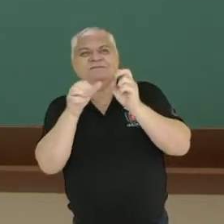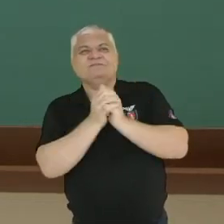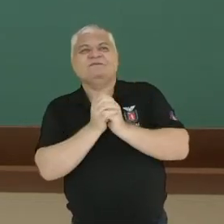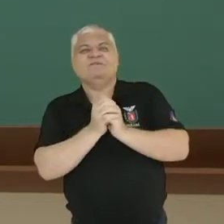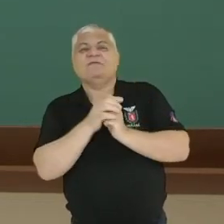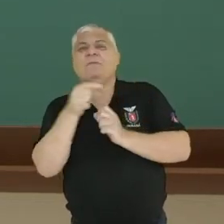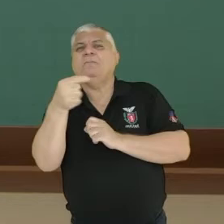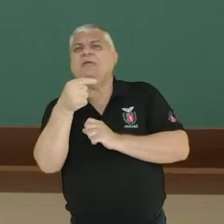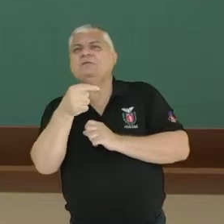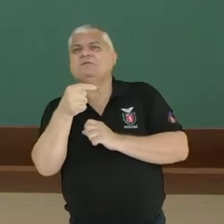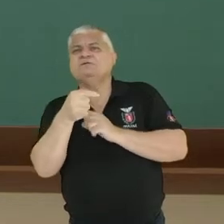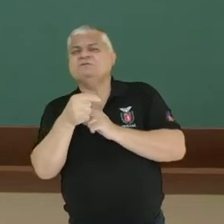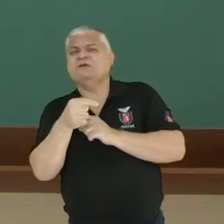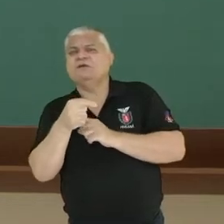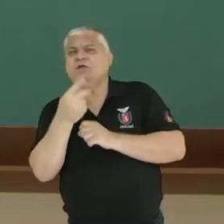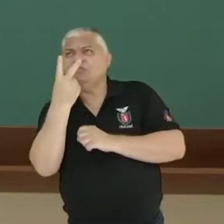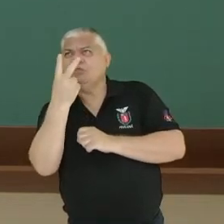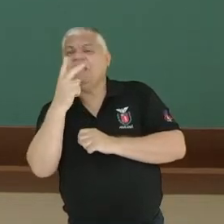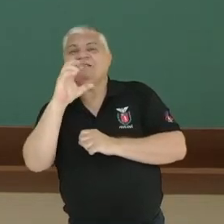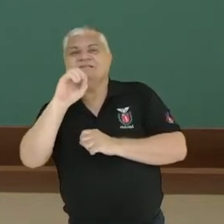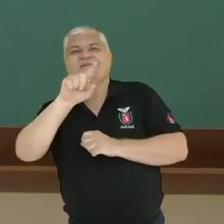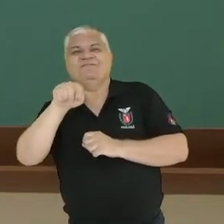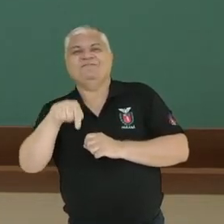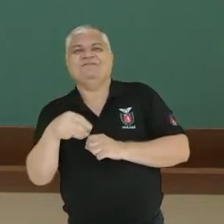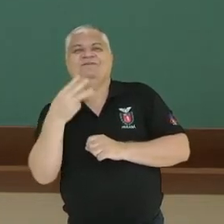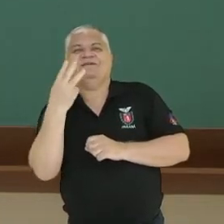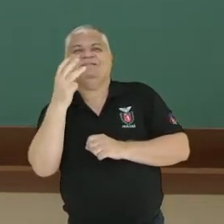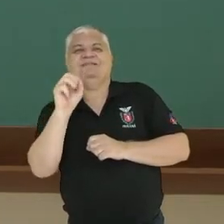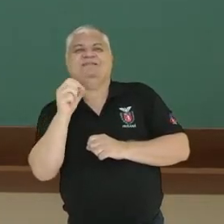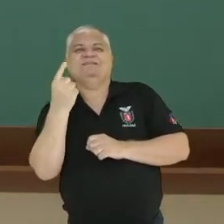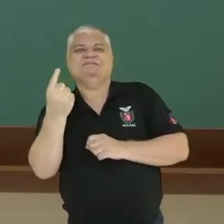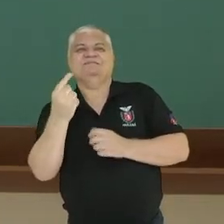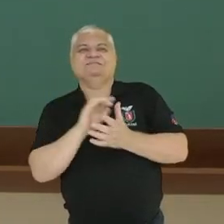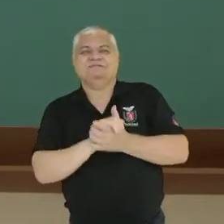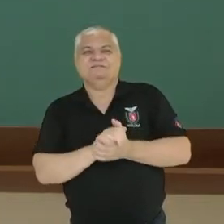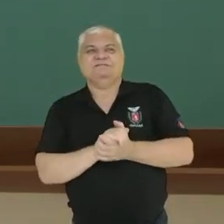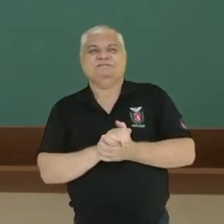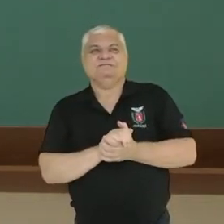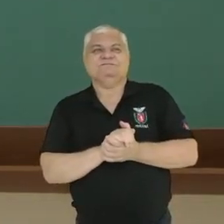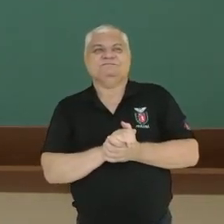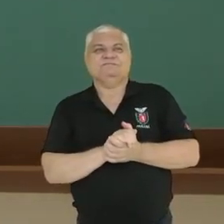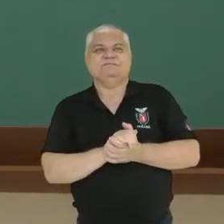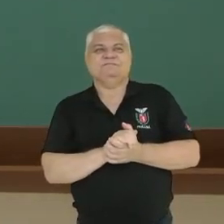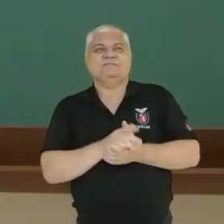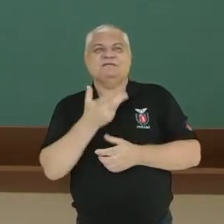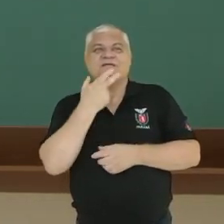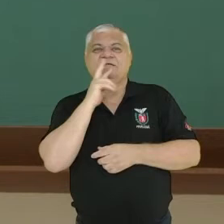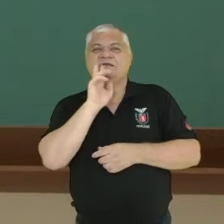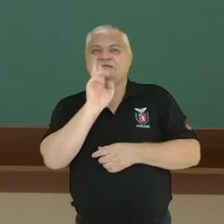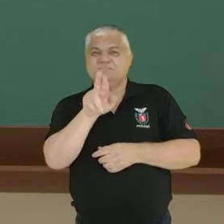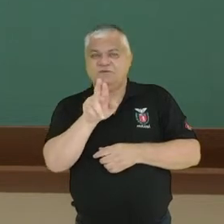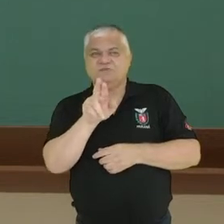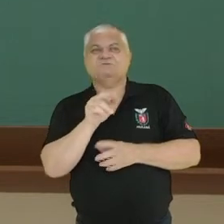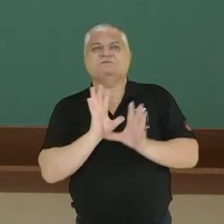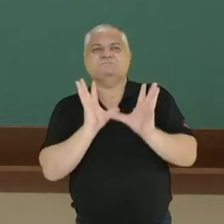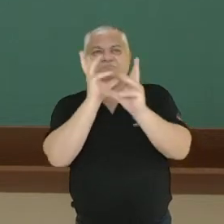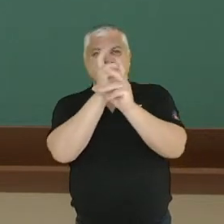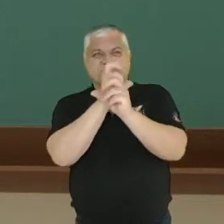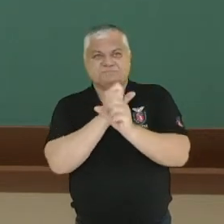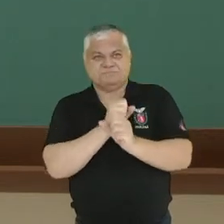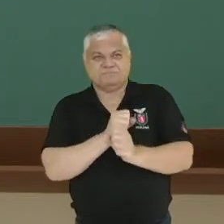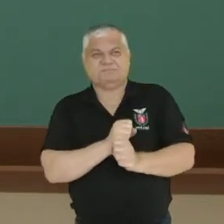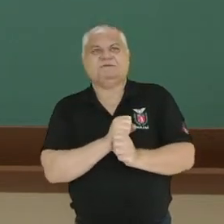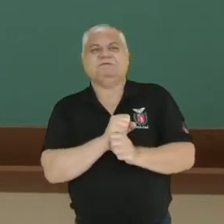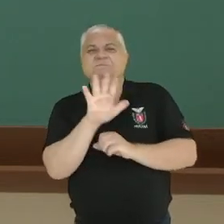0,699, menos o log de 2, que também foi dado no início, que é 0,301. Realizando o cálculo aqui,